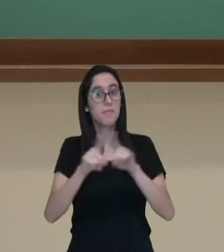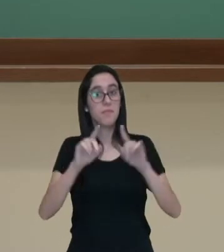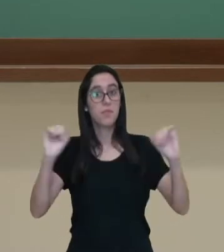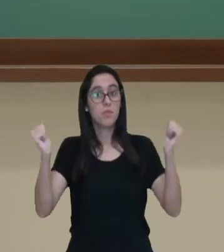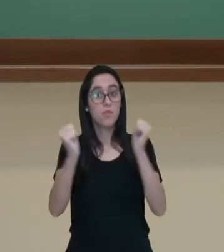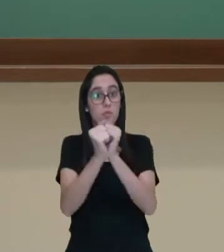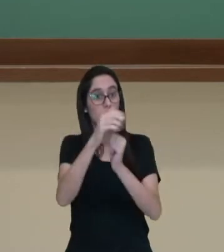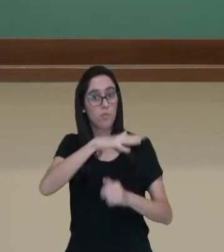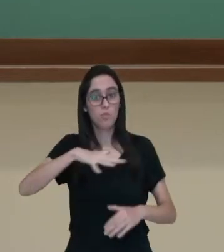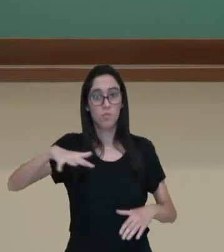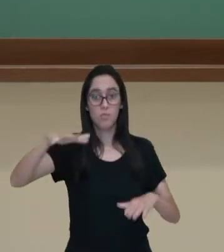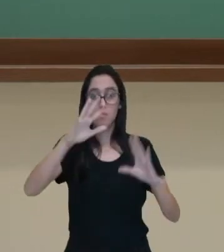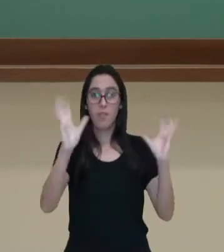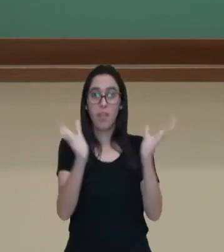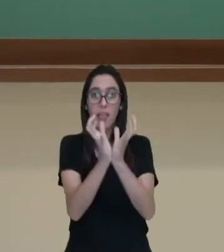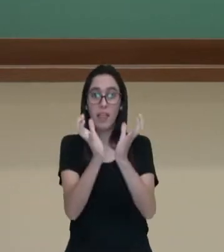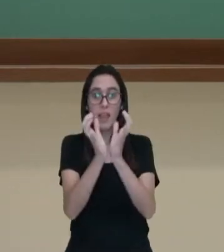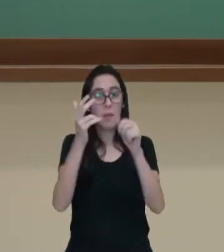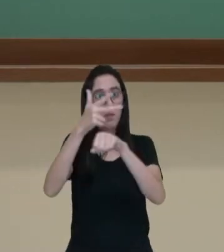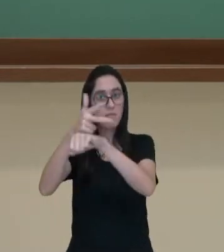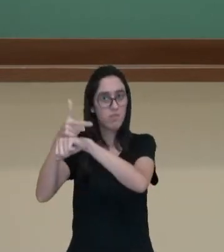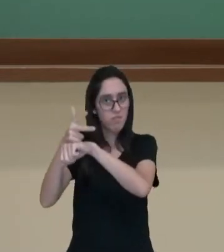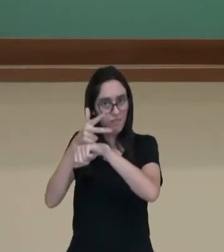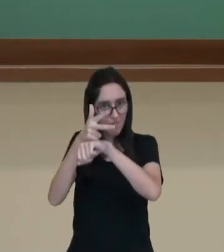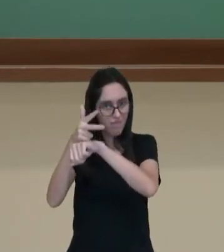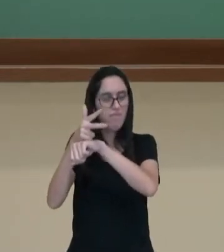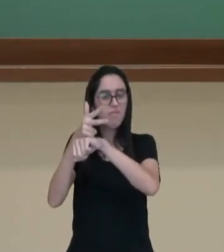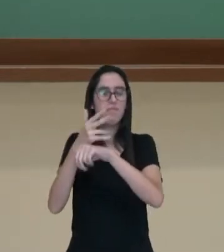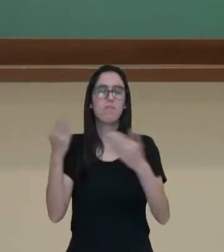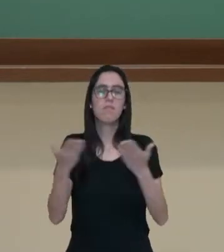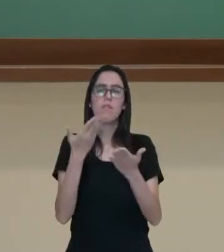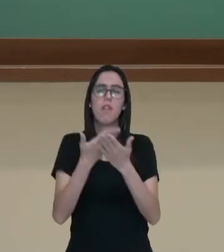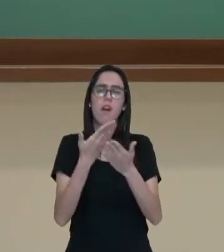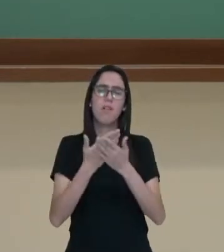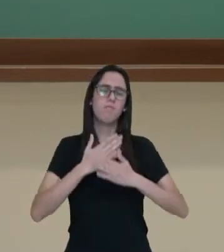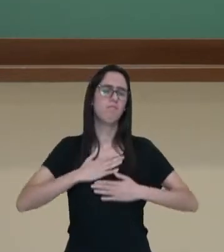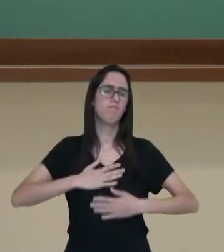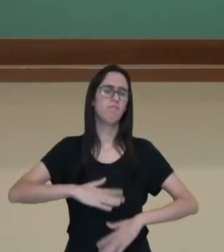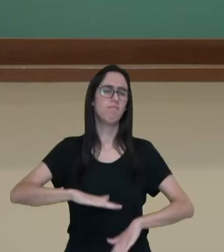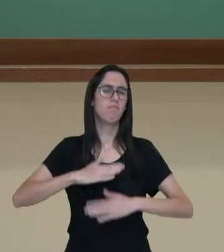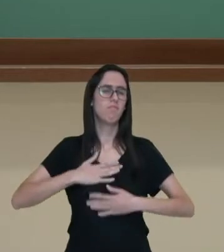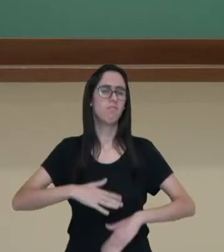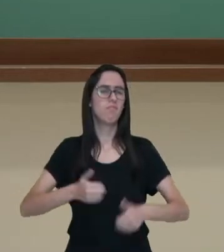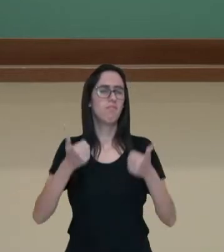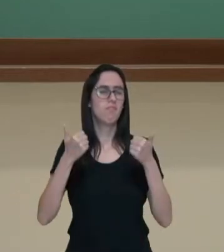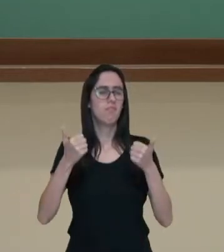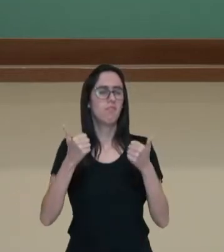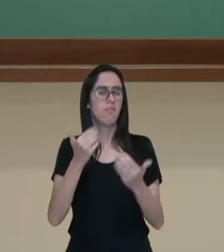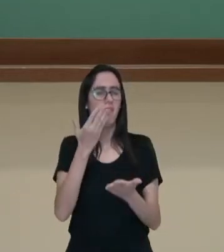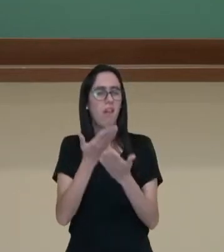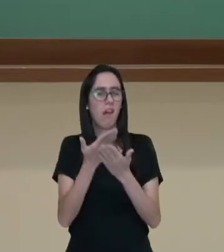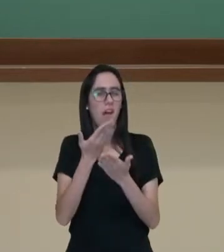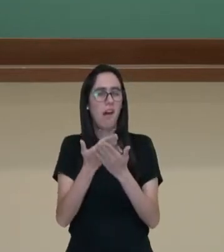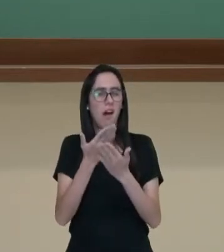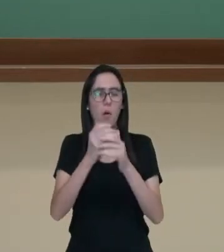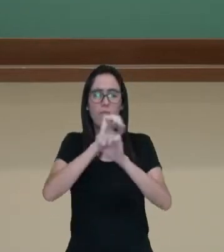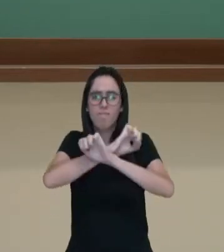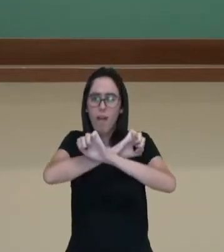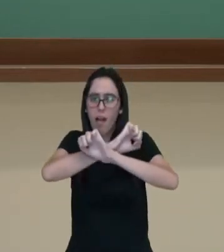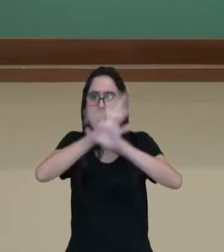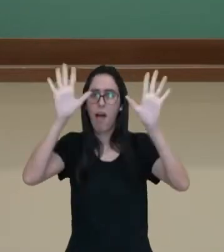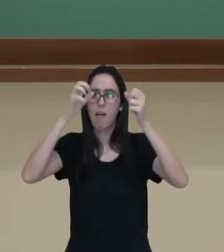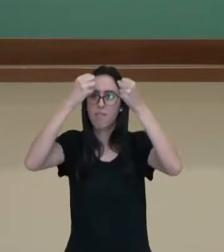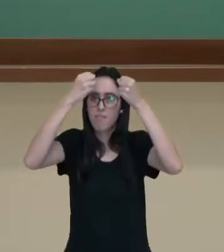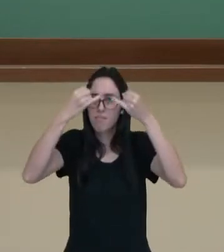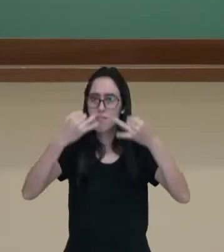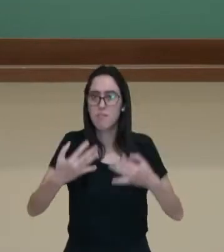de gravação, nós vamos fazer uma aula bem tranquila, uma aula bem calma, uma aula clara para você, com